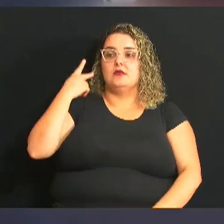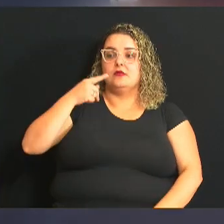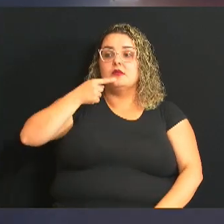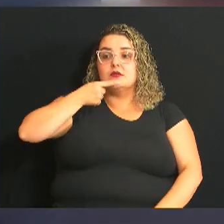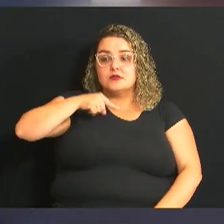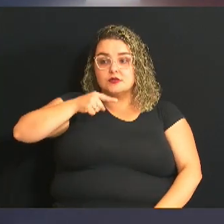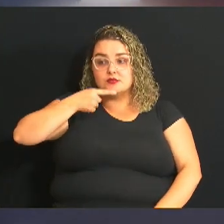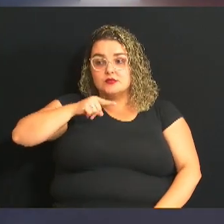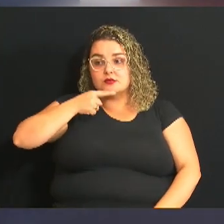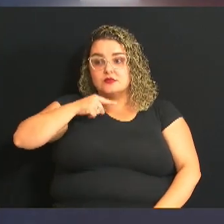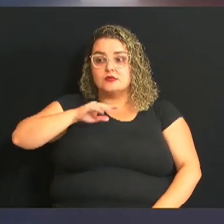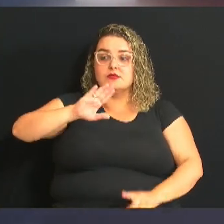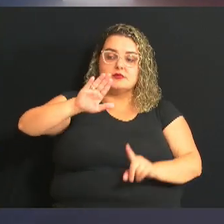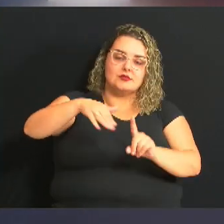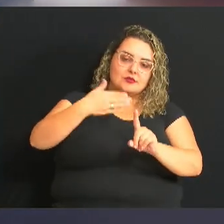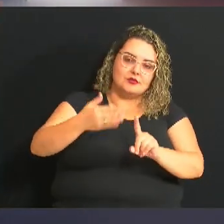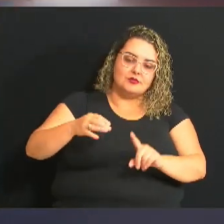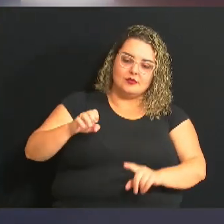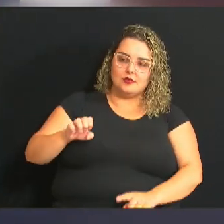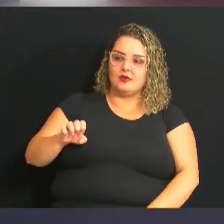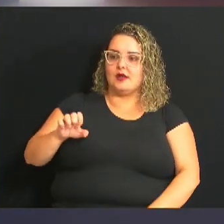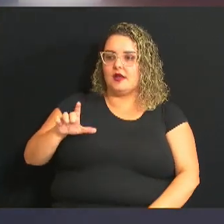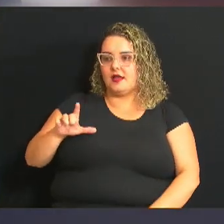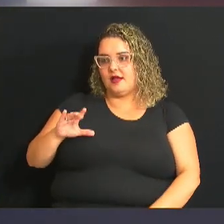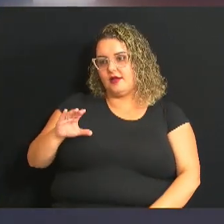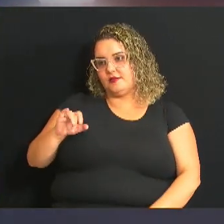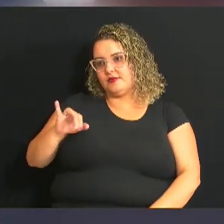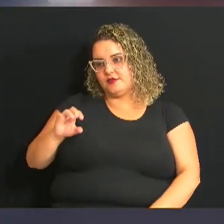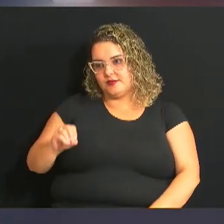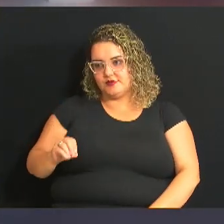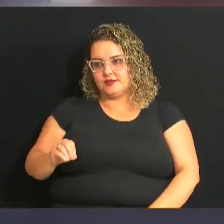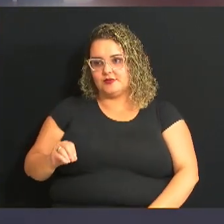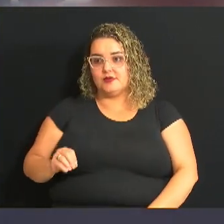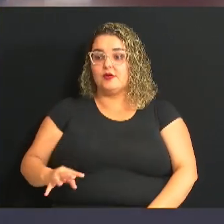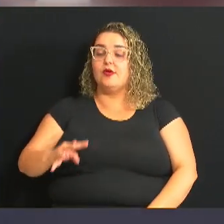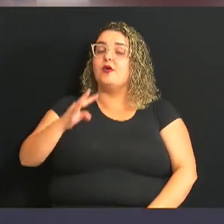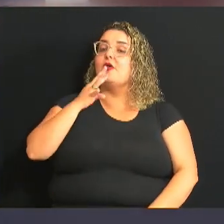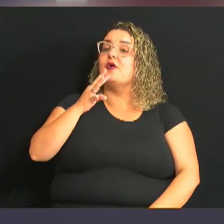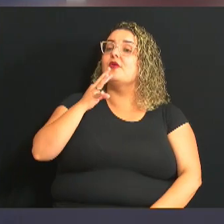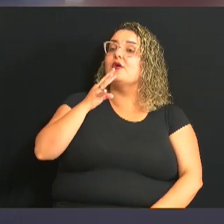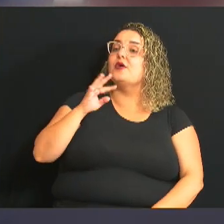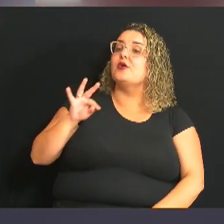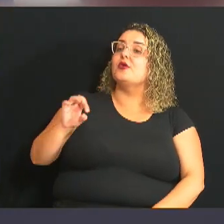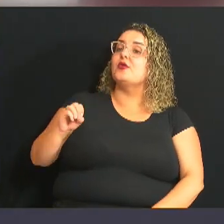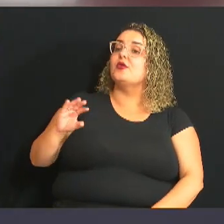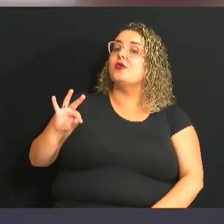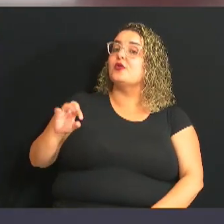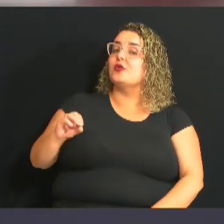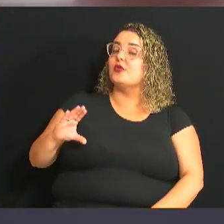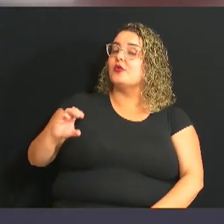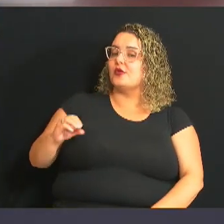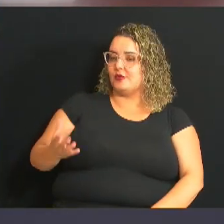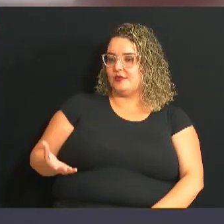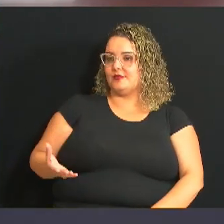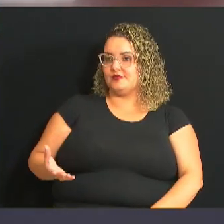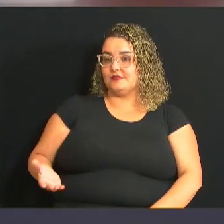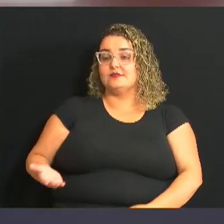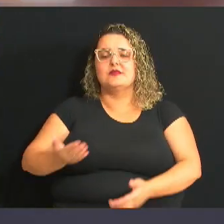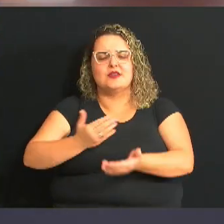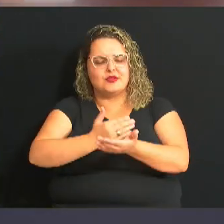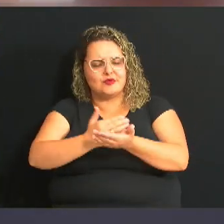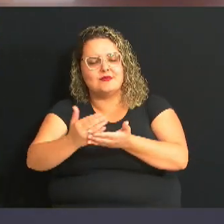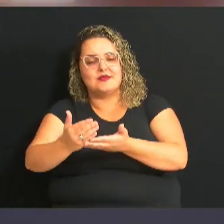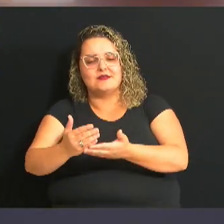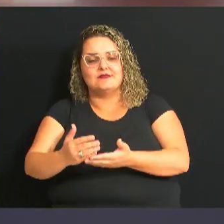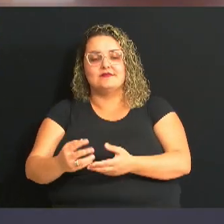Magoga homenageou Elcio Pacheco Ferreira, mais conhecido como Totoco, que desde cedo se interessou pelo samba